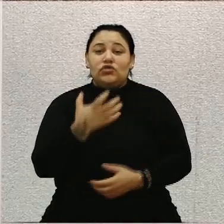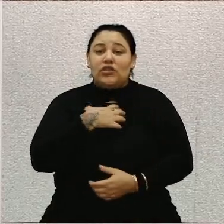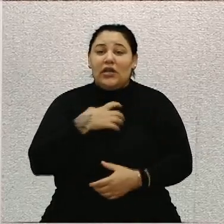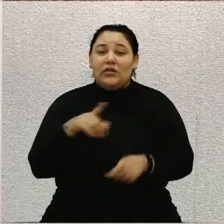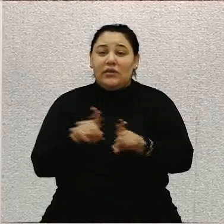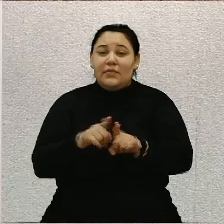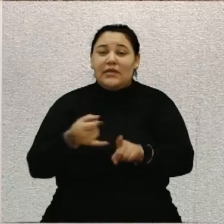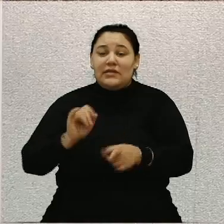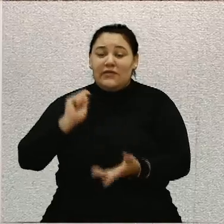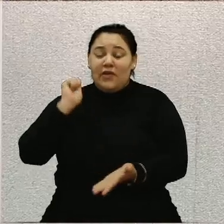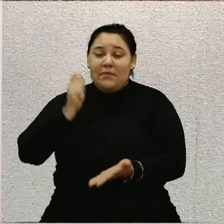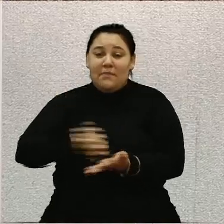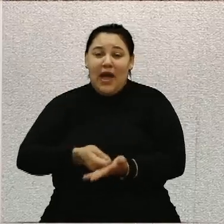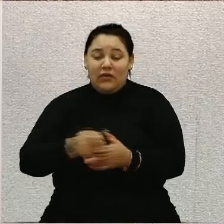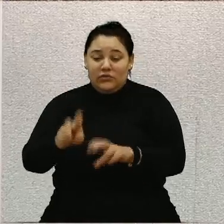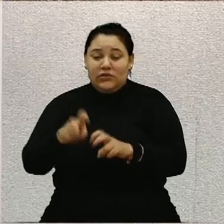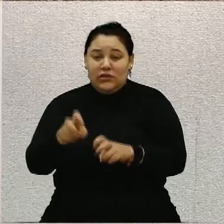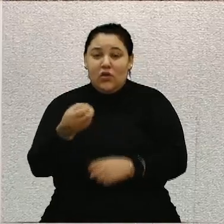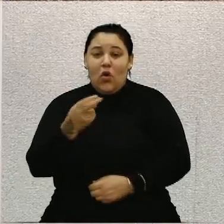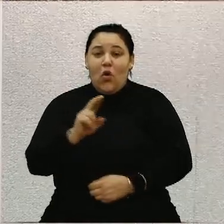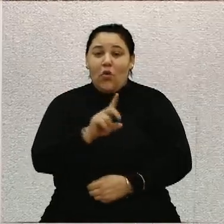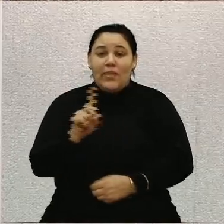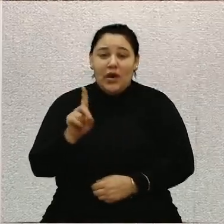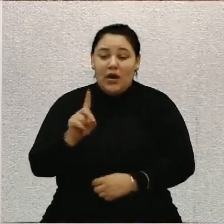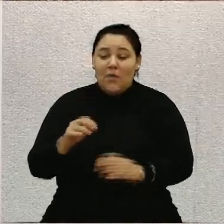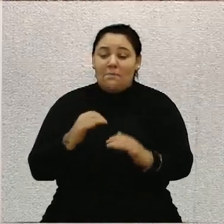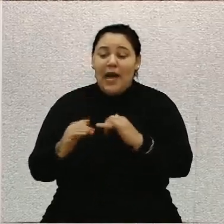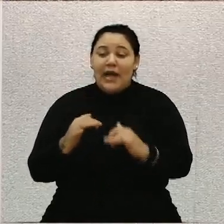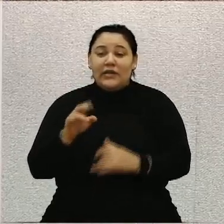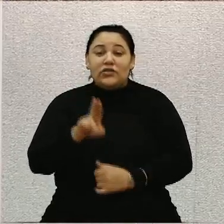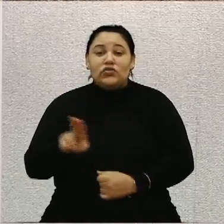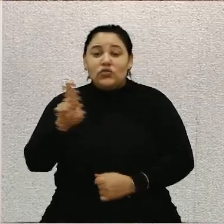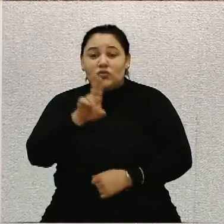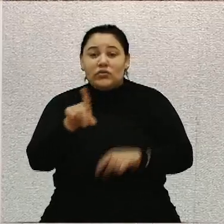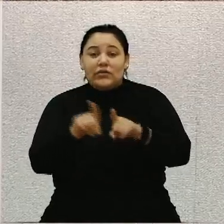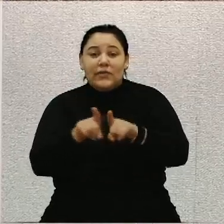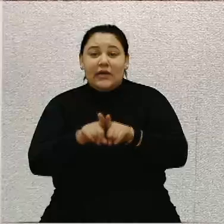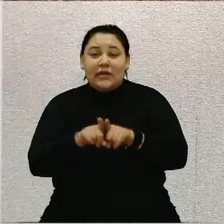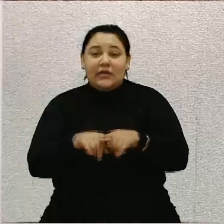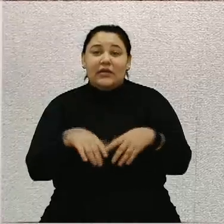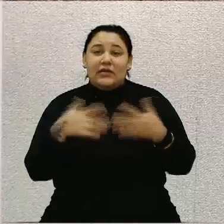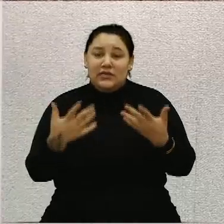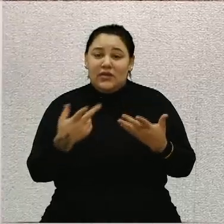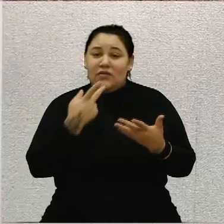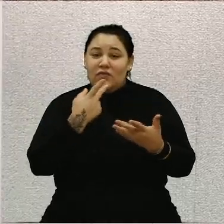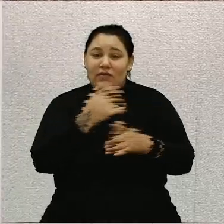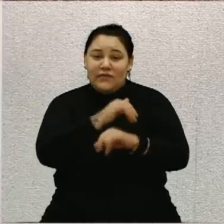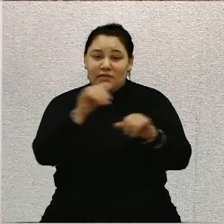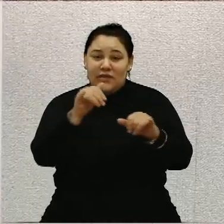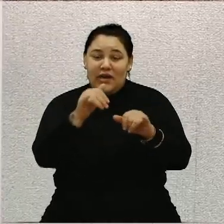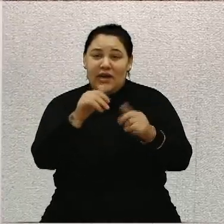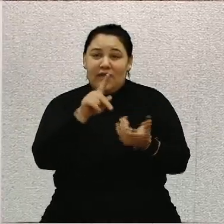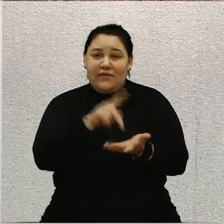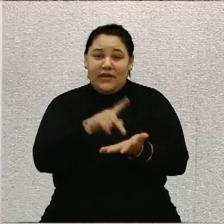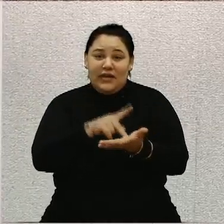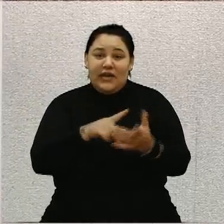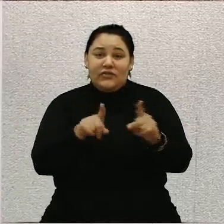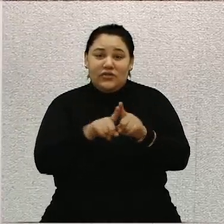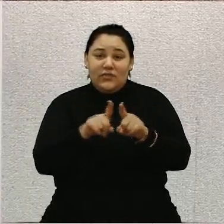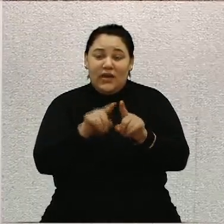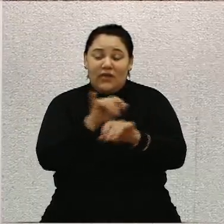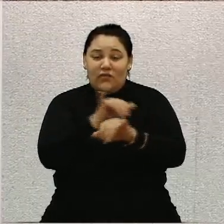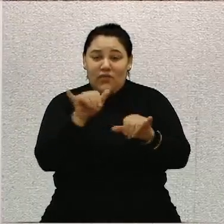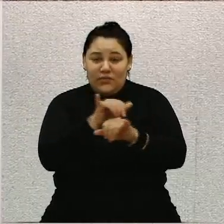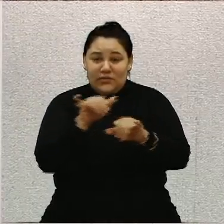foi pago no interior ou não, máquinas que foram usadas. Então, trazer transparência com informações para